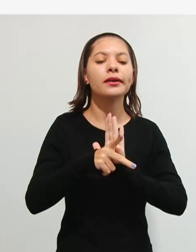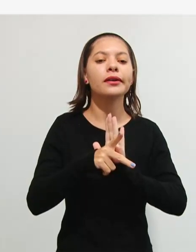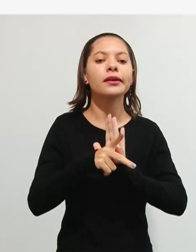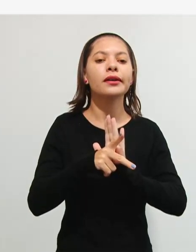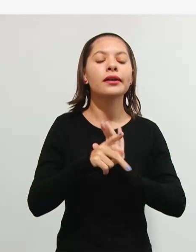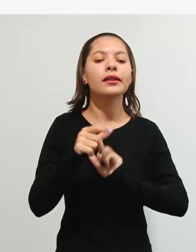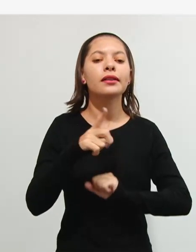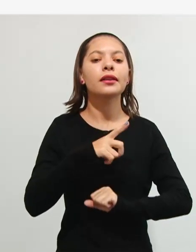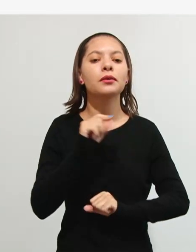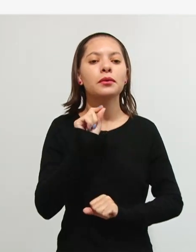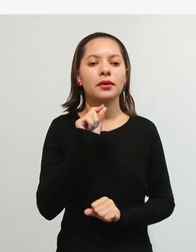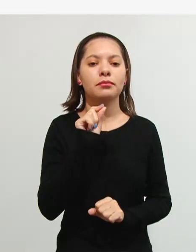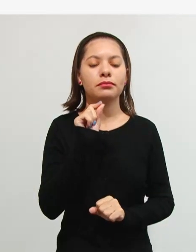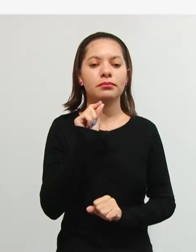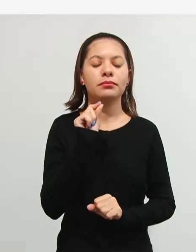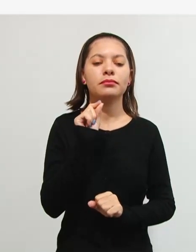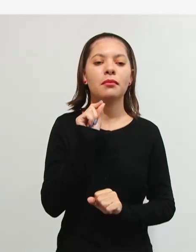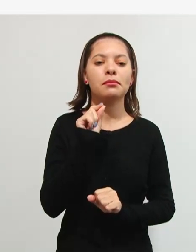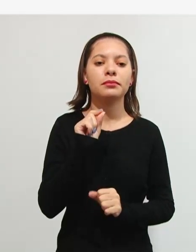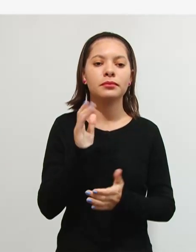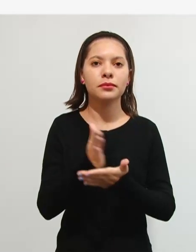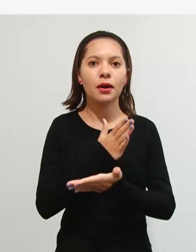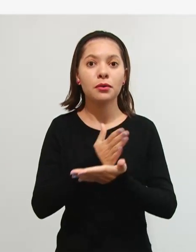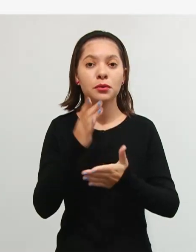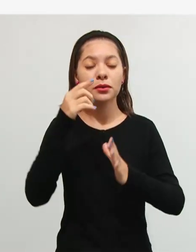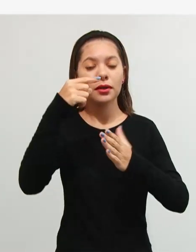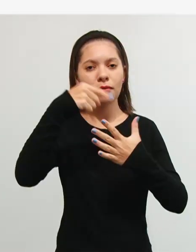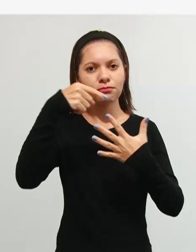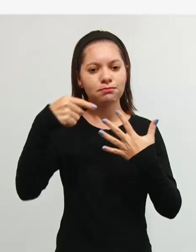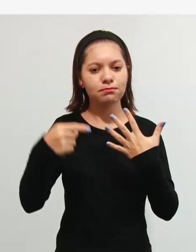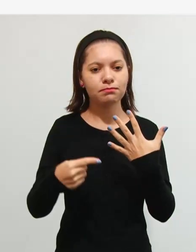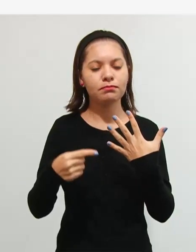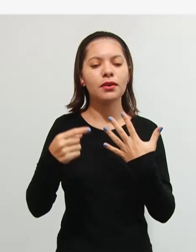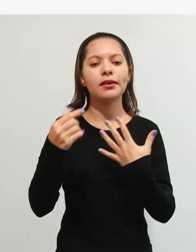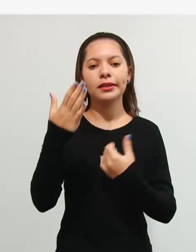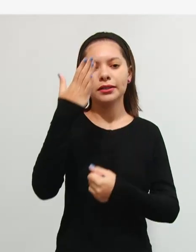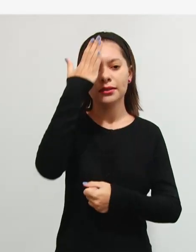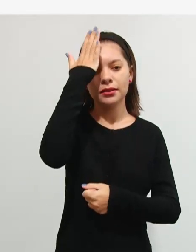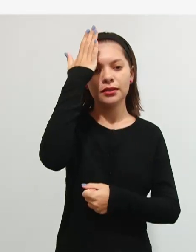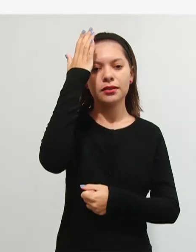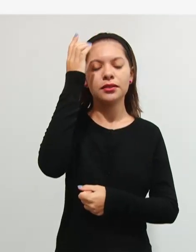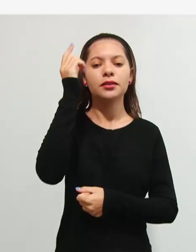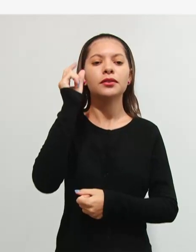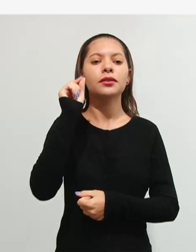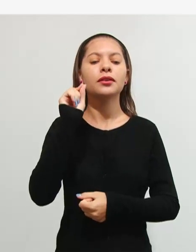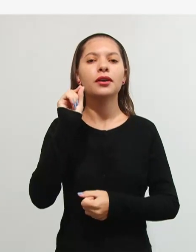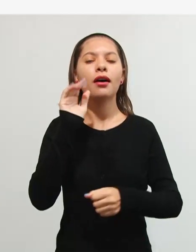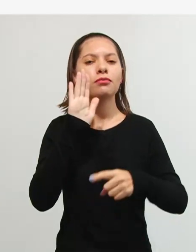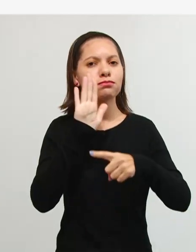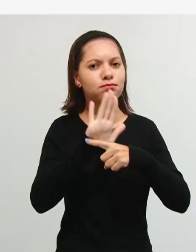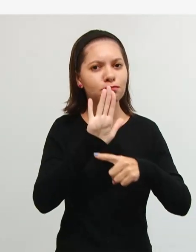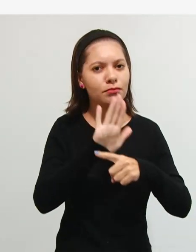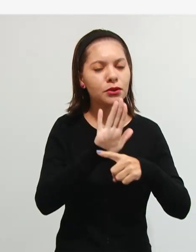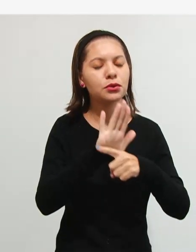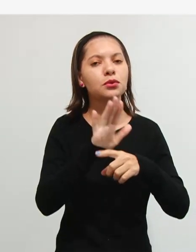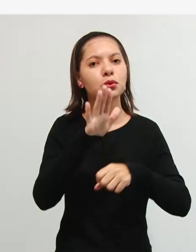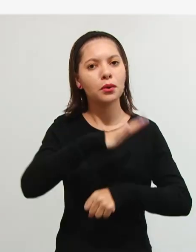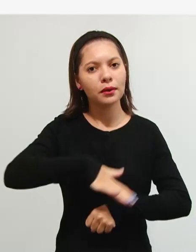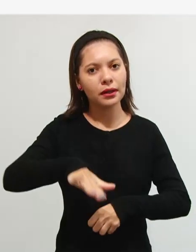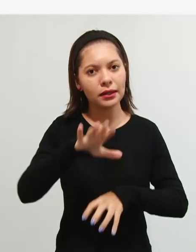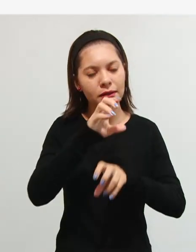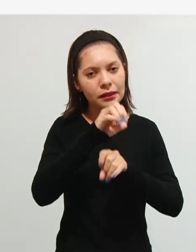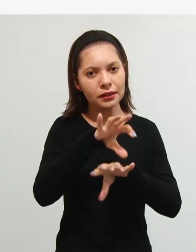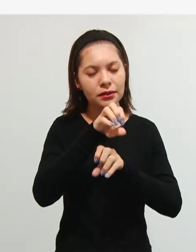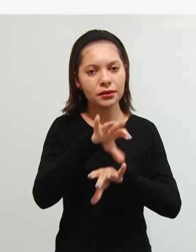então temos alguns fatores, alguns elementos que Skinner trouxe para a educação. Entre